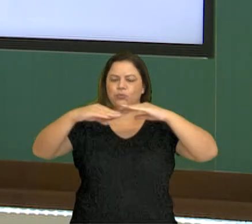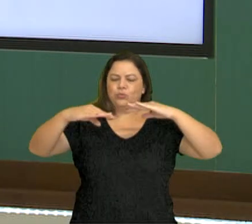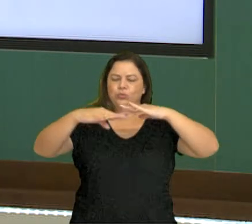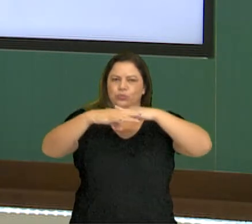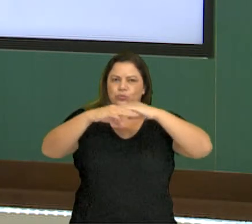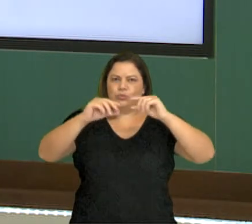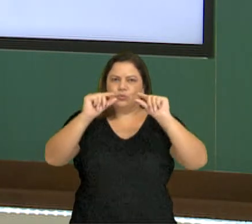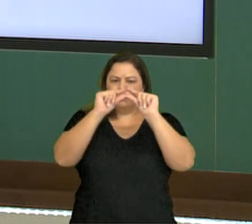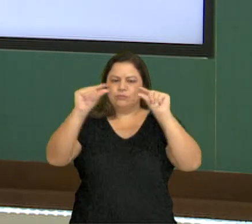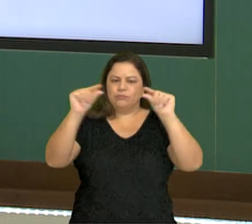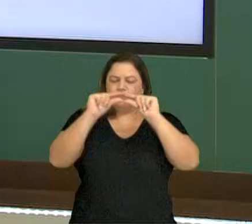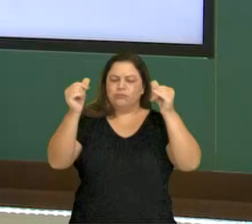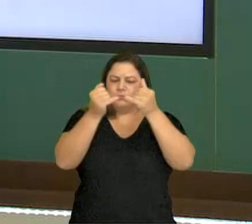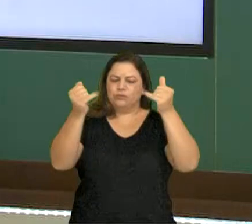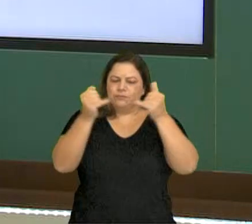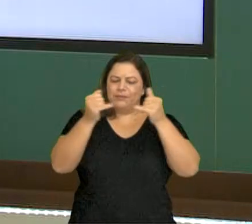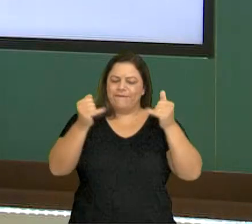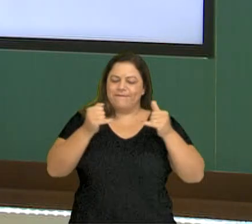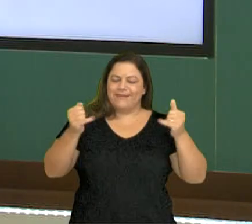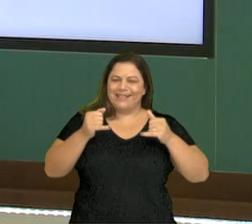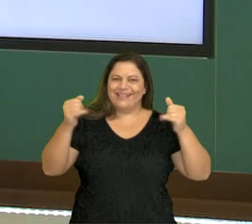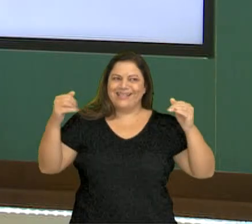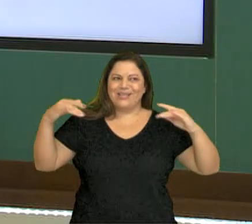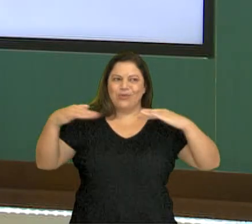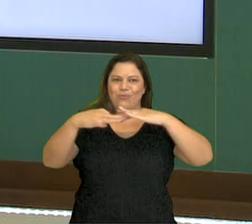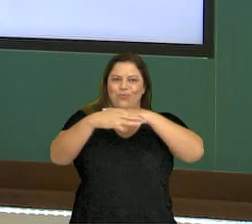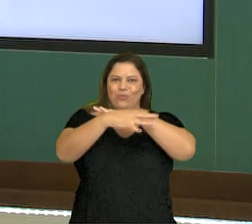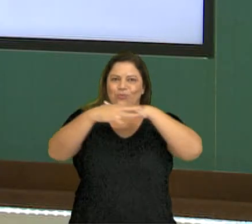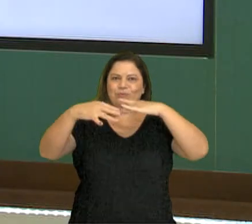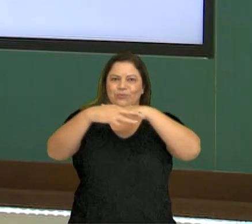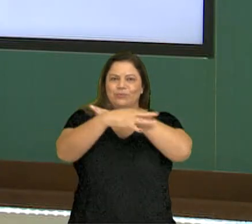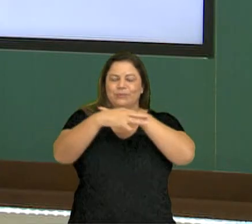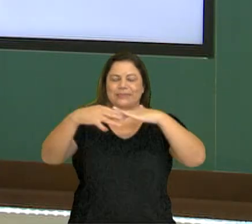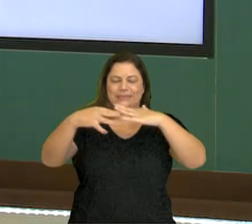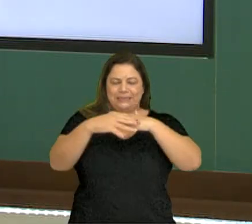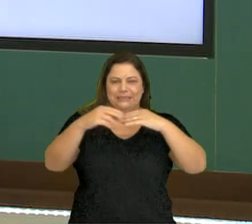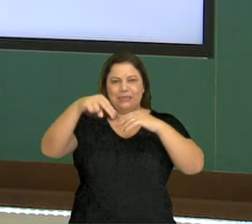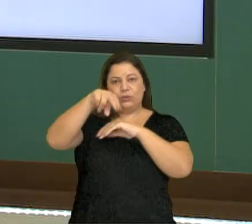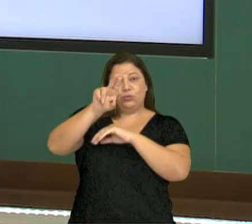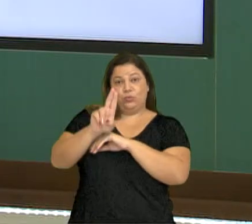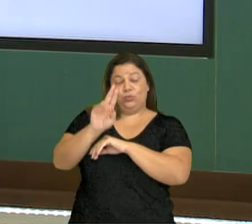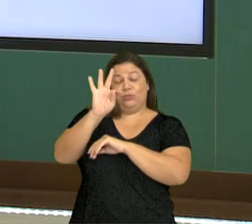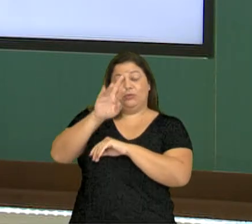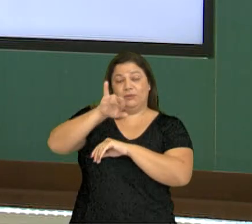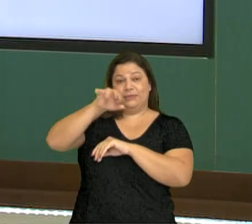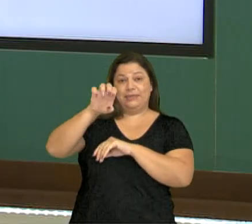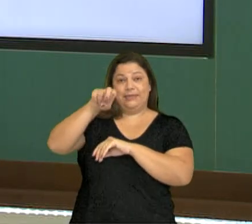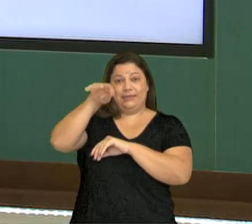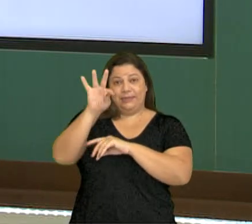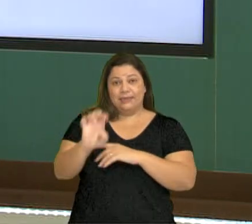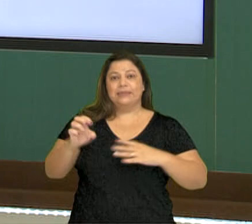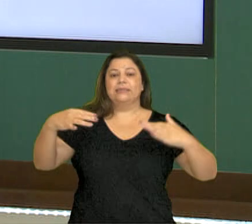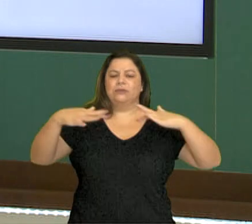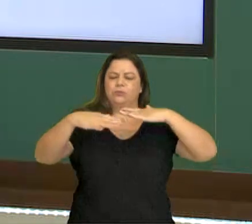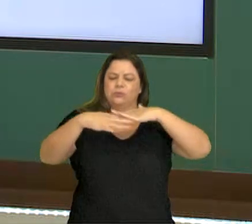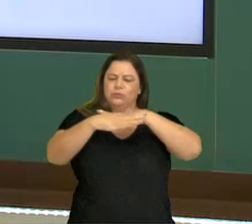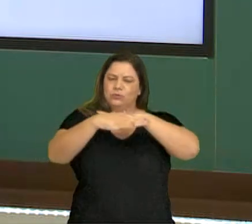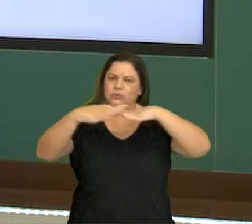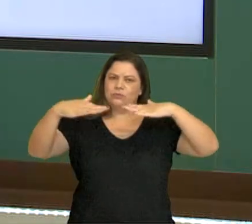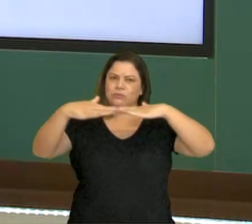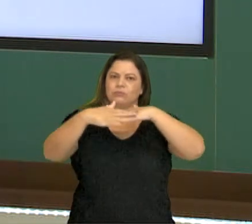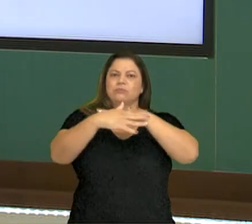um recorte, e nesses tubos vão passar os nutrientes. Então, esses tubos são tecidos